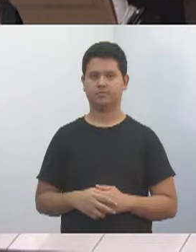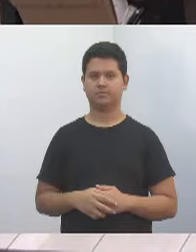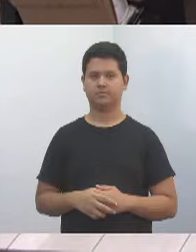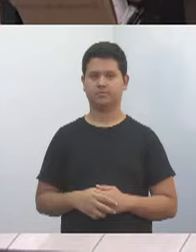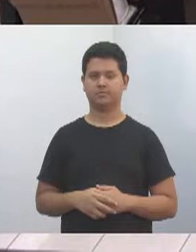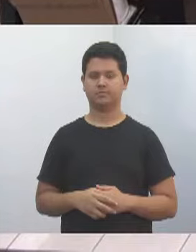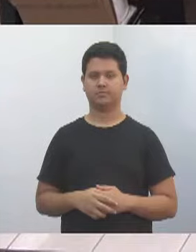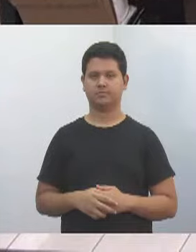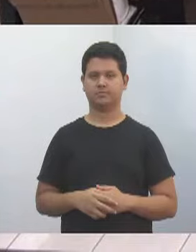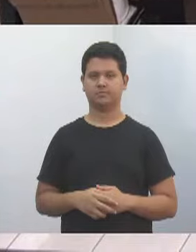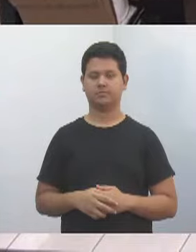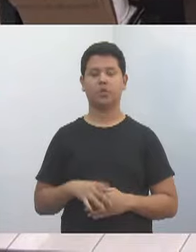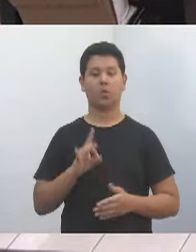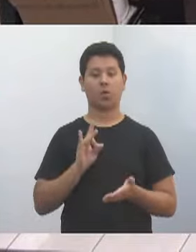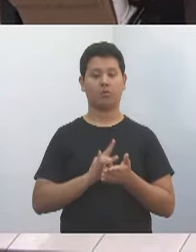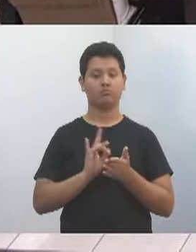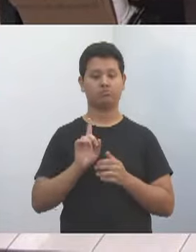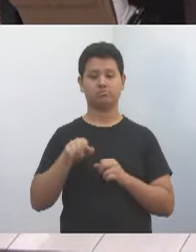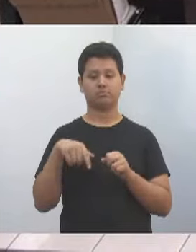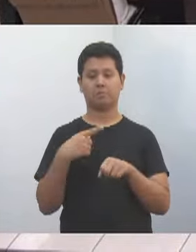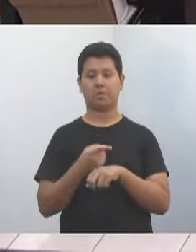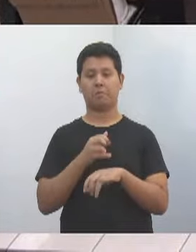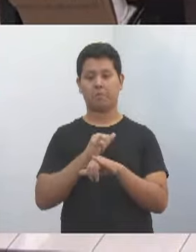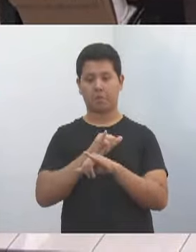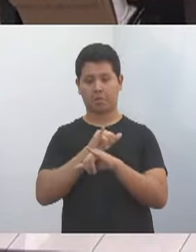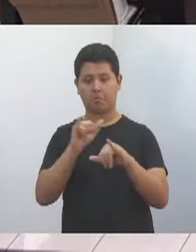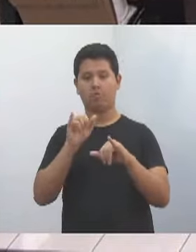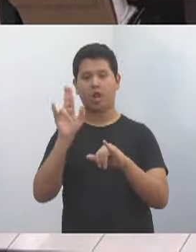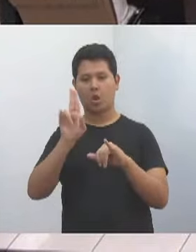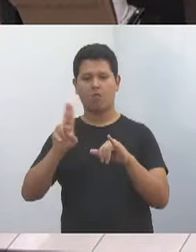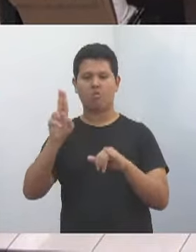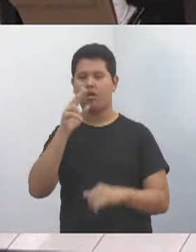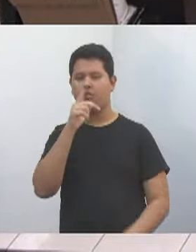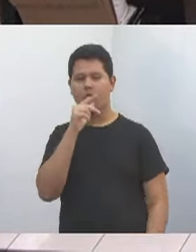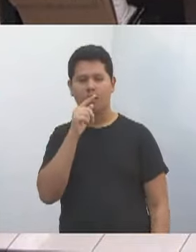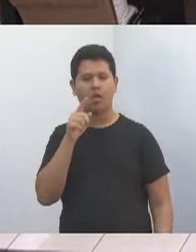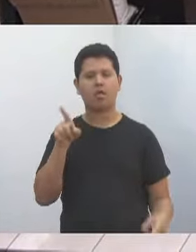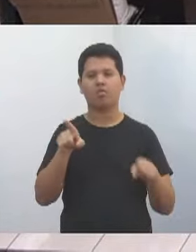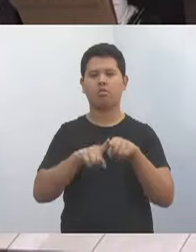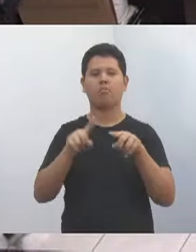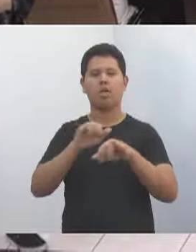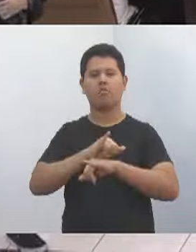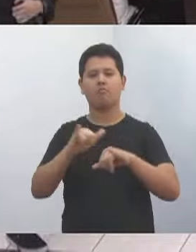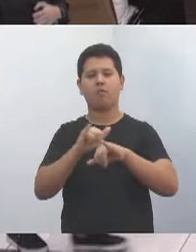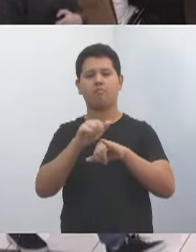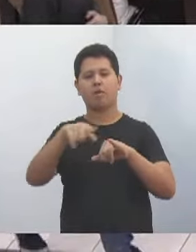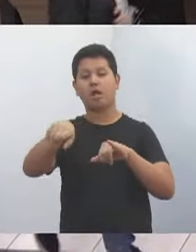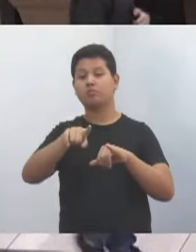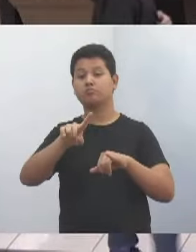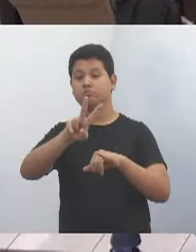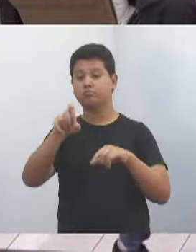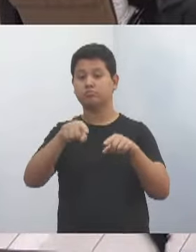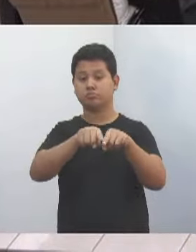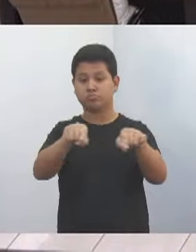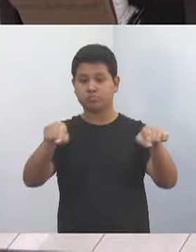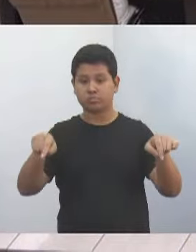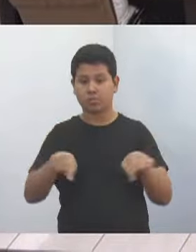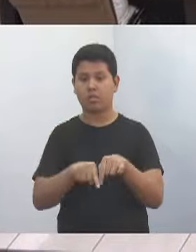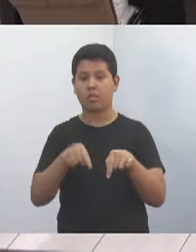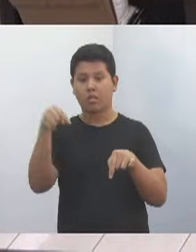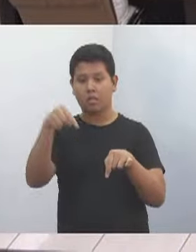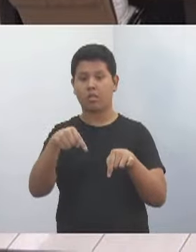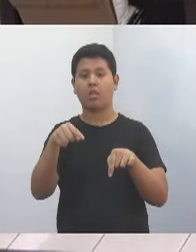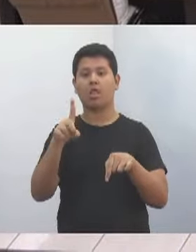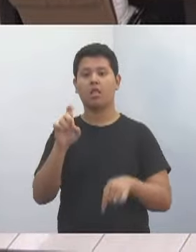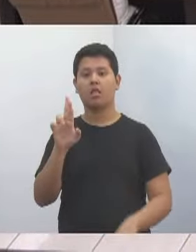Exatamente. Depois aquilo lá é lançado posteriormente, né, para reuso de água ou mesmo para lançamento na própria rede de drenagem do município.